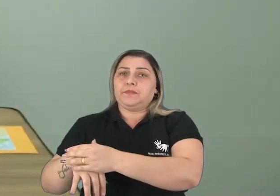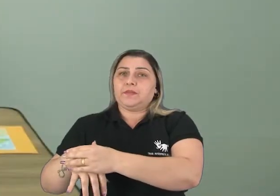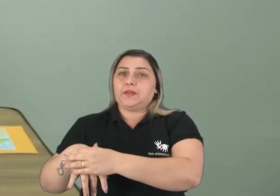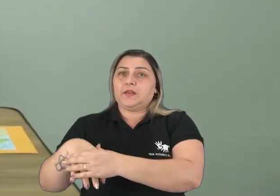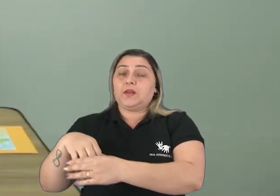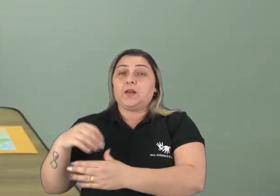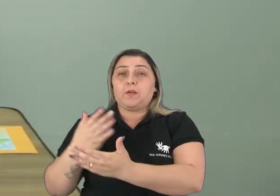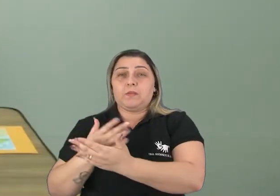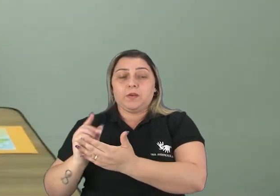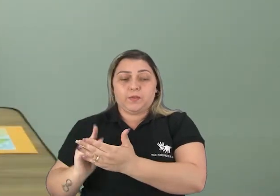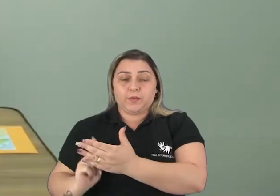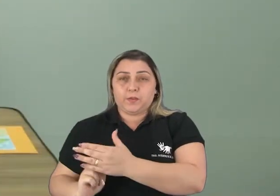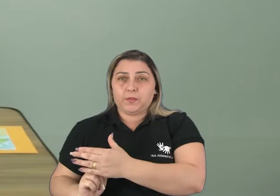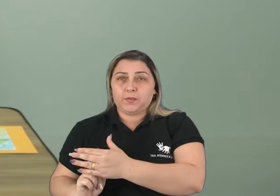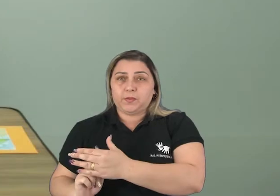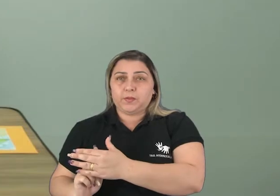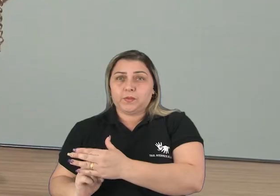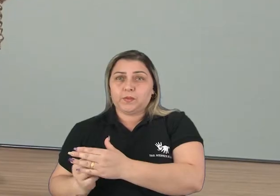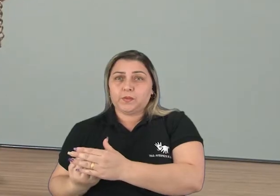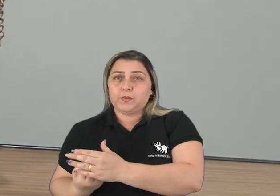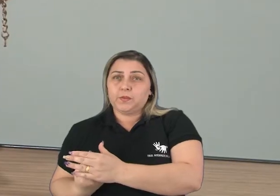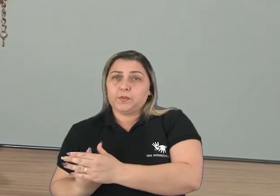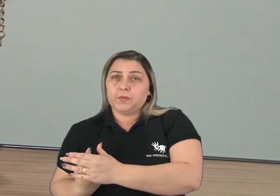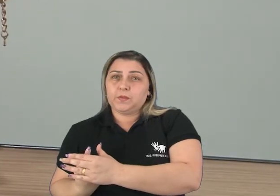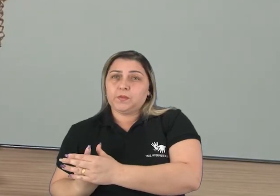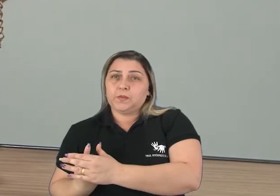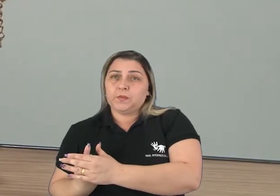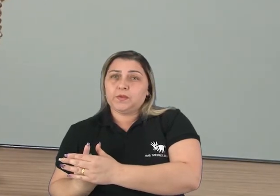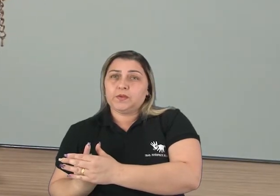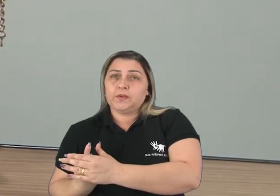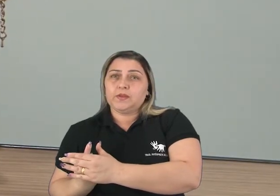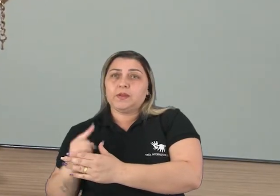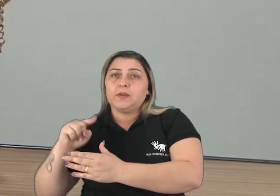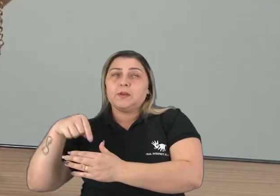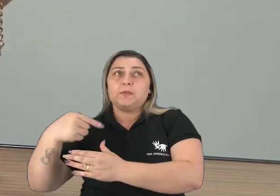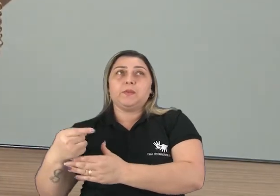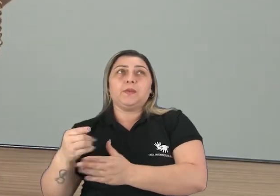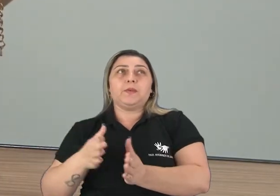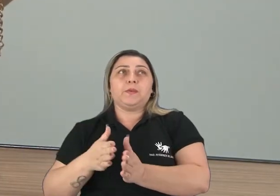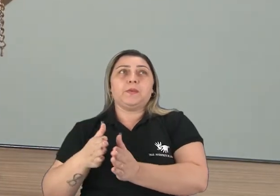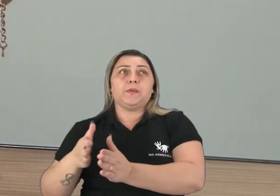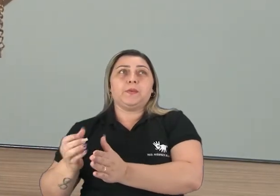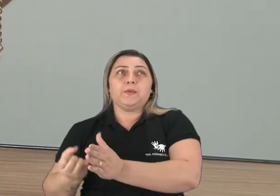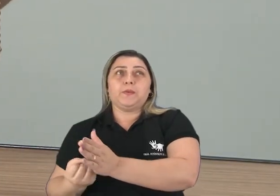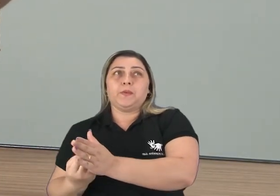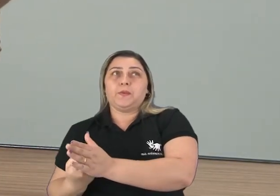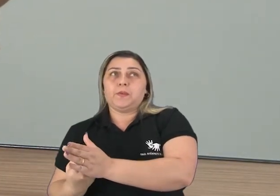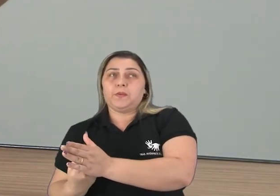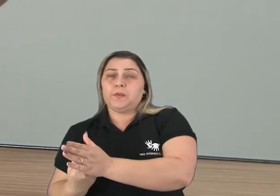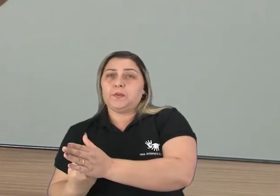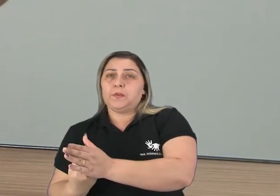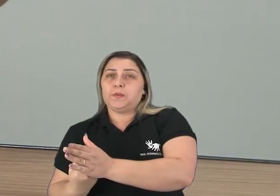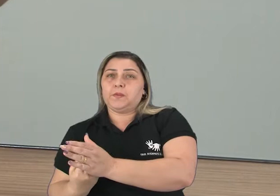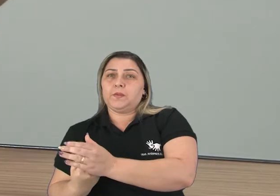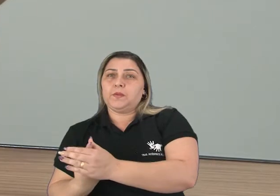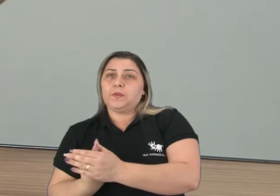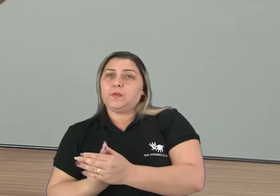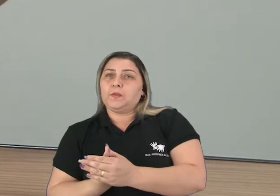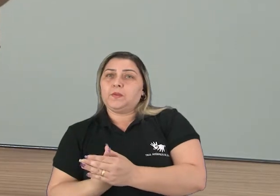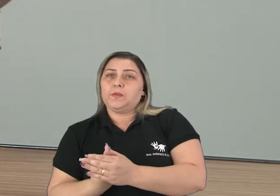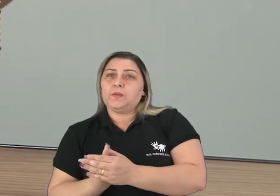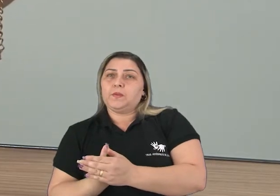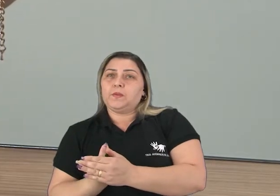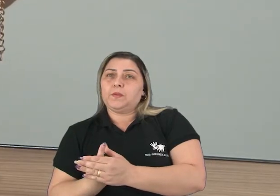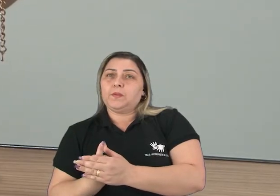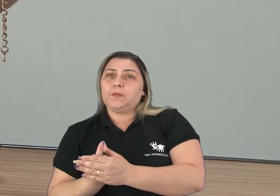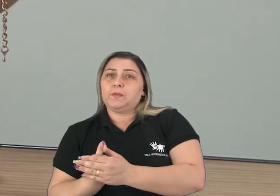crescer um brotinho e vai se desenvolvendo. E com o passar do tempo, ela vai crescendo,